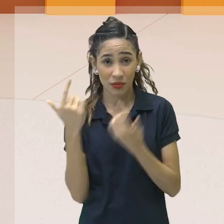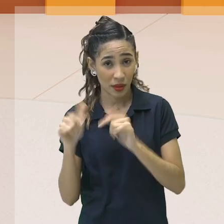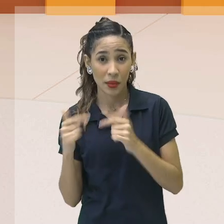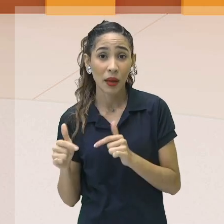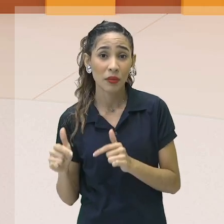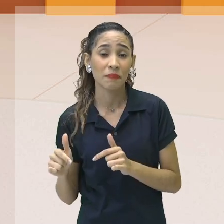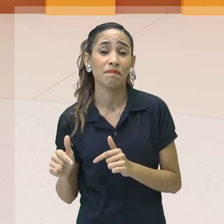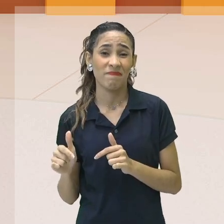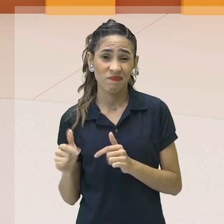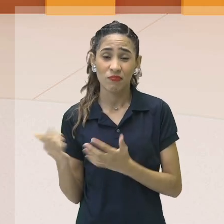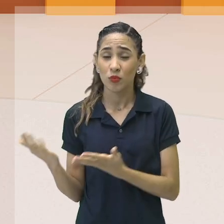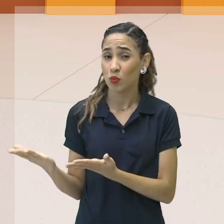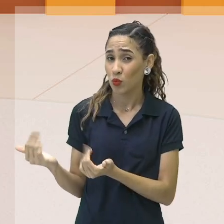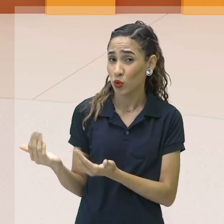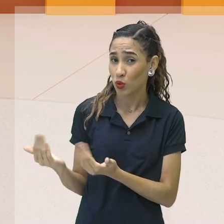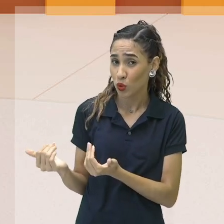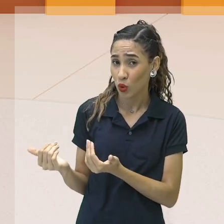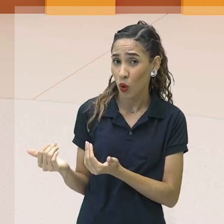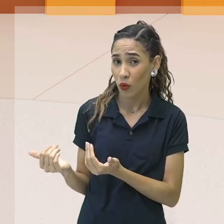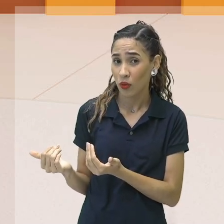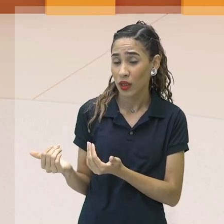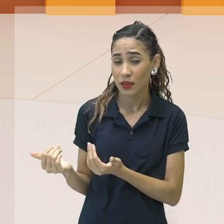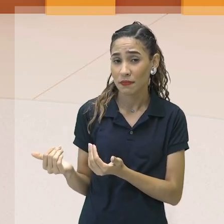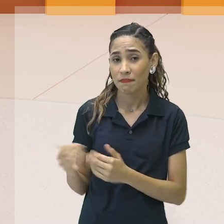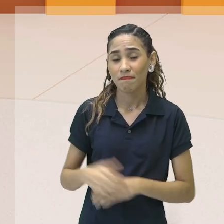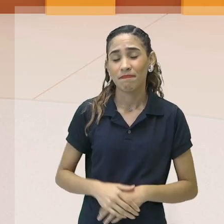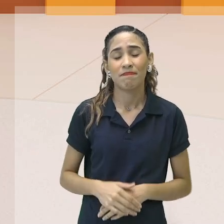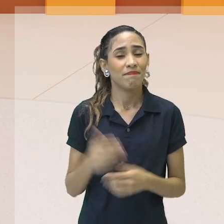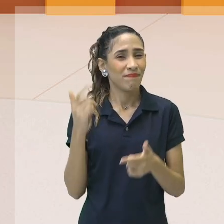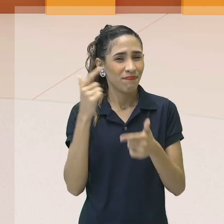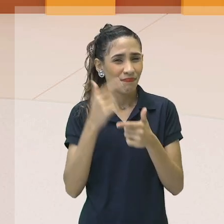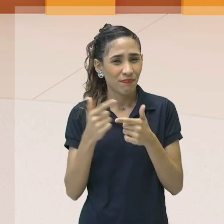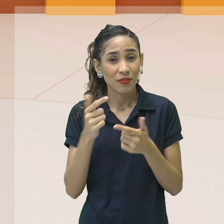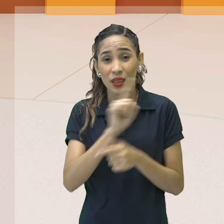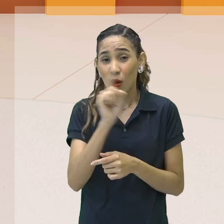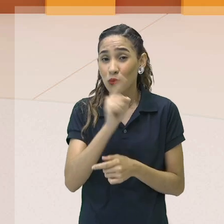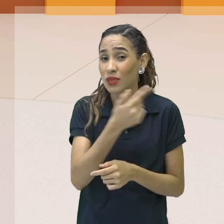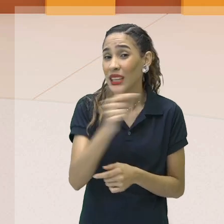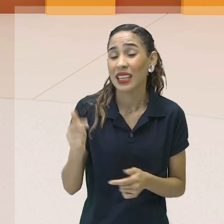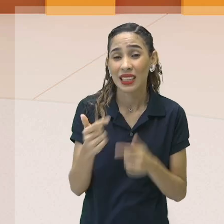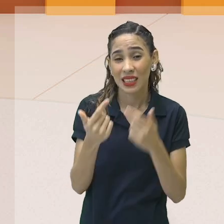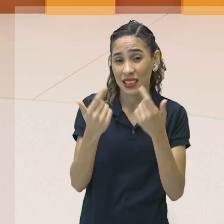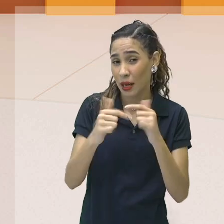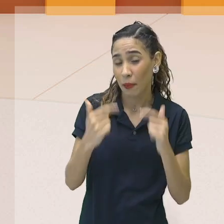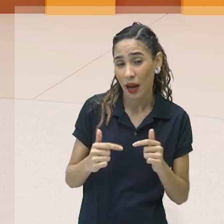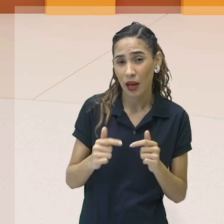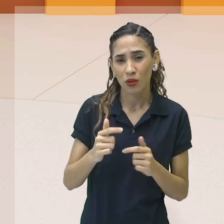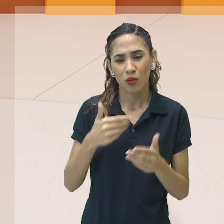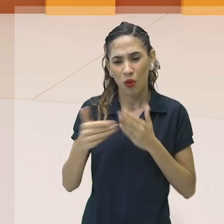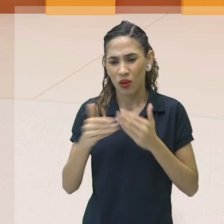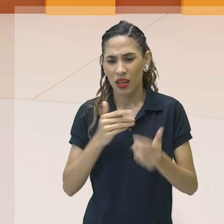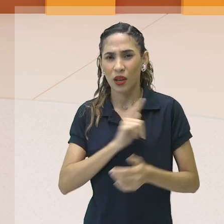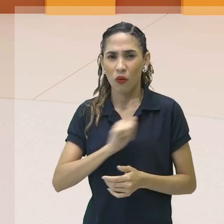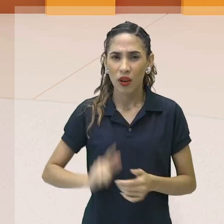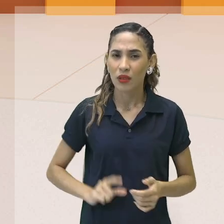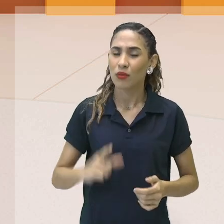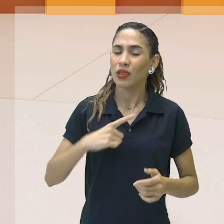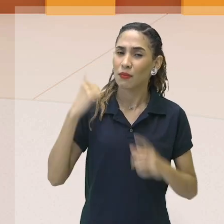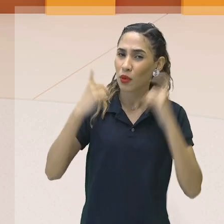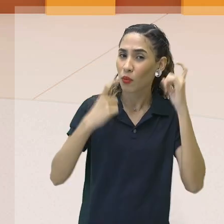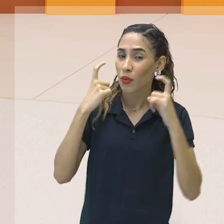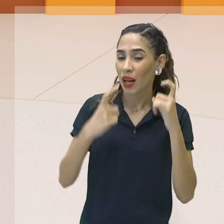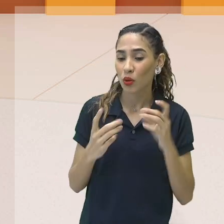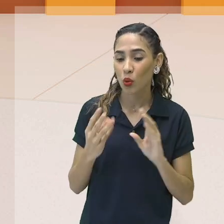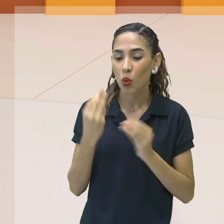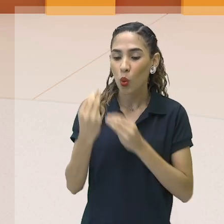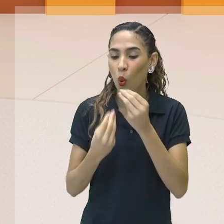São jovens nem, né? Um grande problema também, que o governo brasileiro, qualquer governo, tem que se preocupar também. Como é que é essa